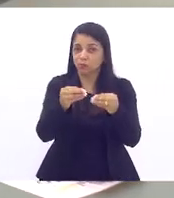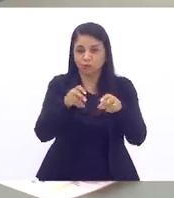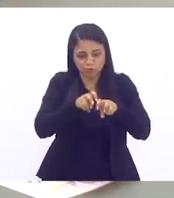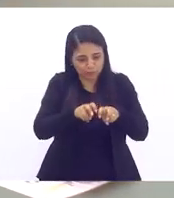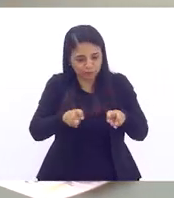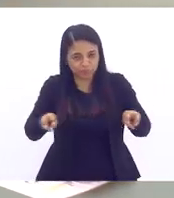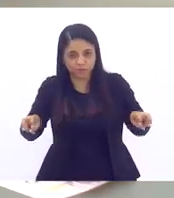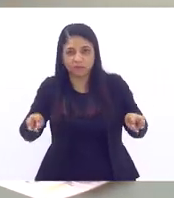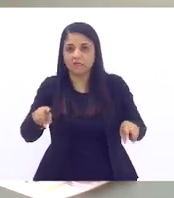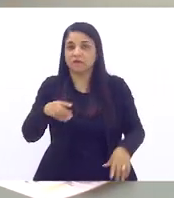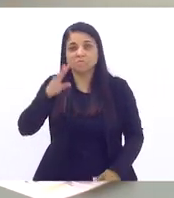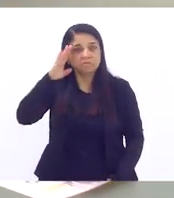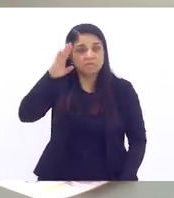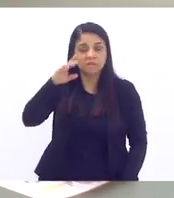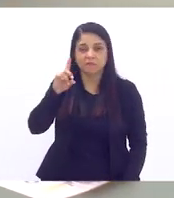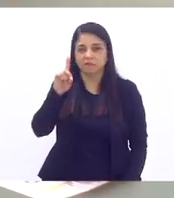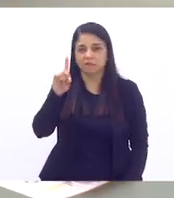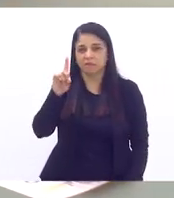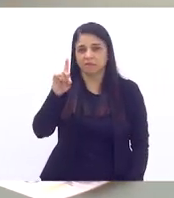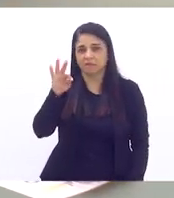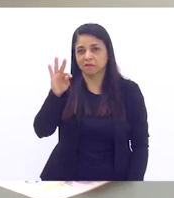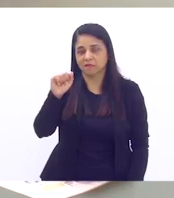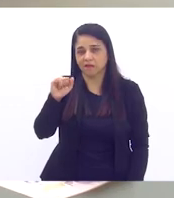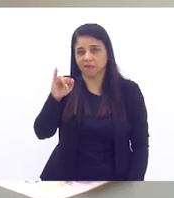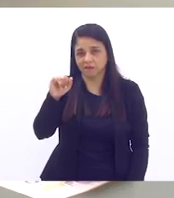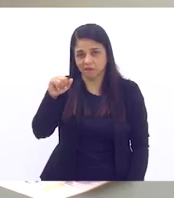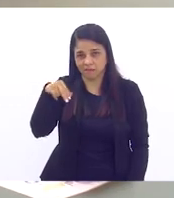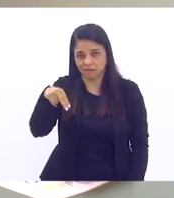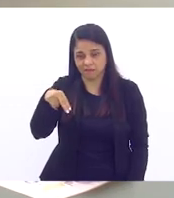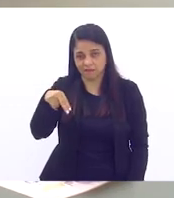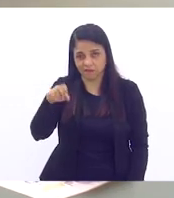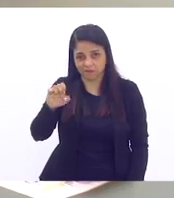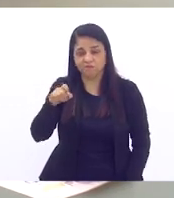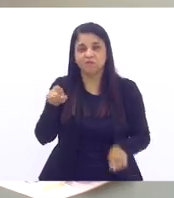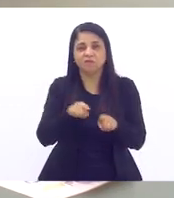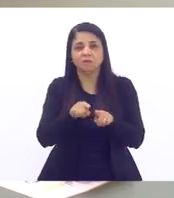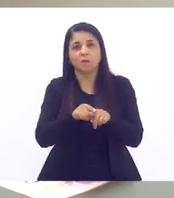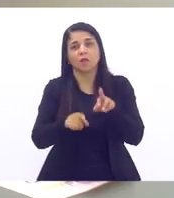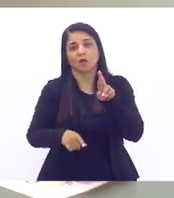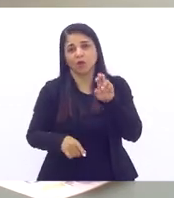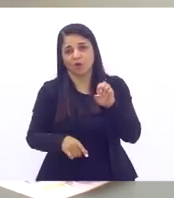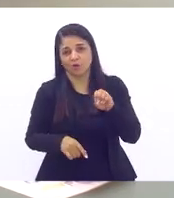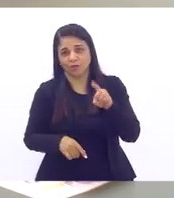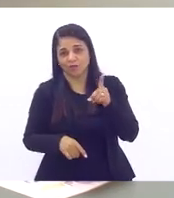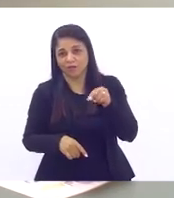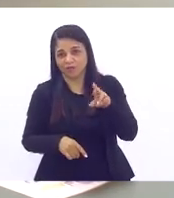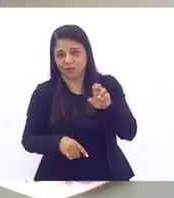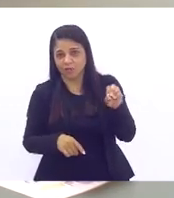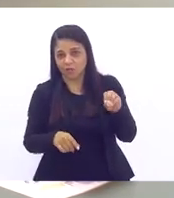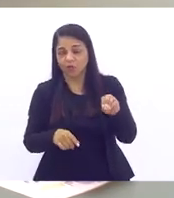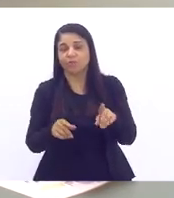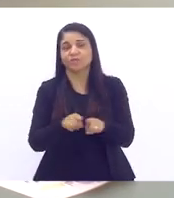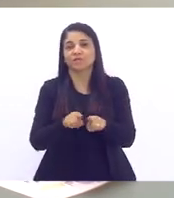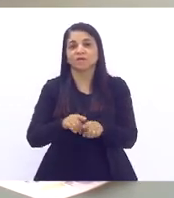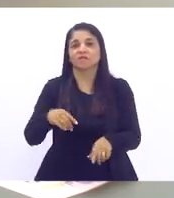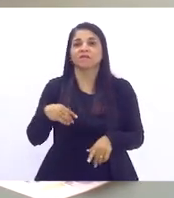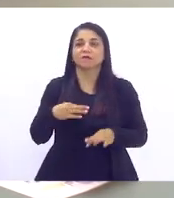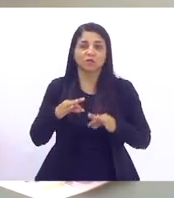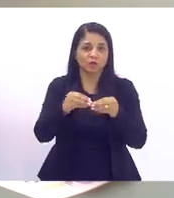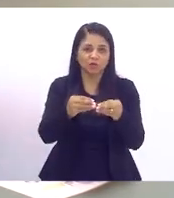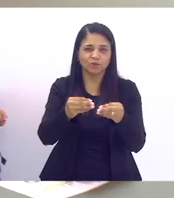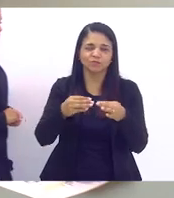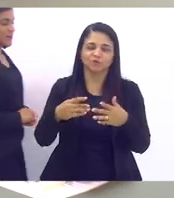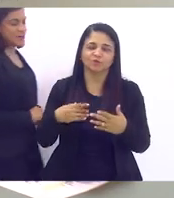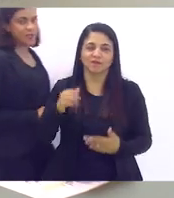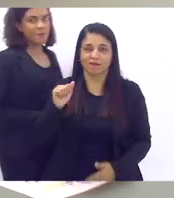a Taiane mas também todos os outros Mônica Rodrigo Rafael Deputado Rodrigo Amorim Fred Pacheco Alan